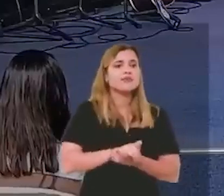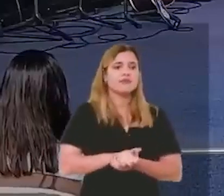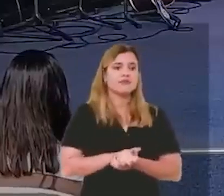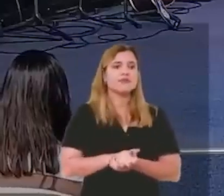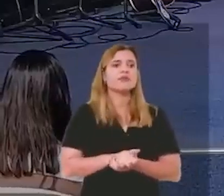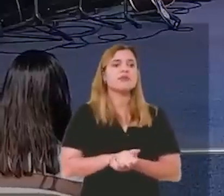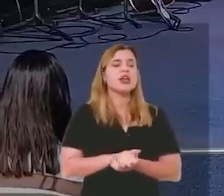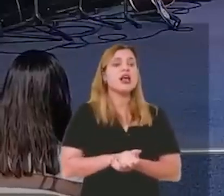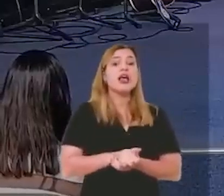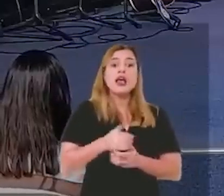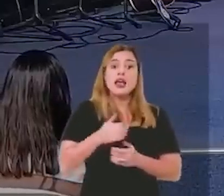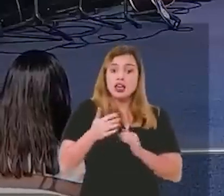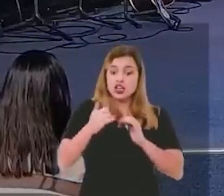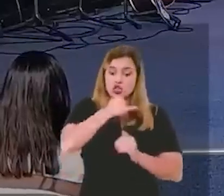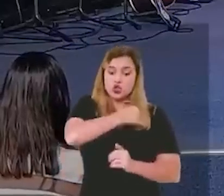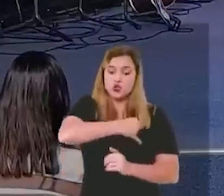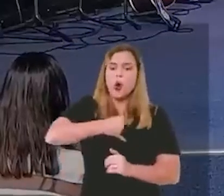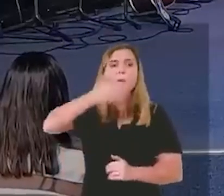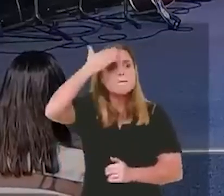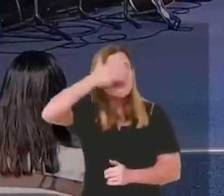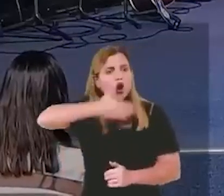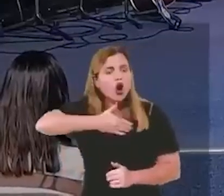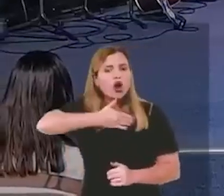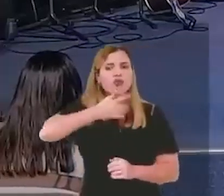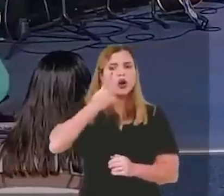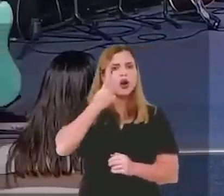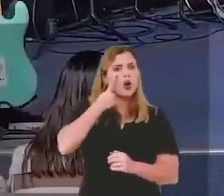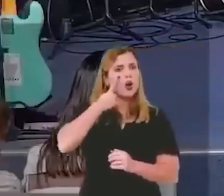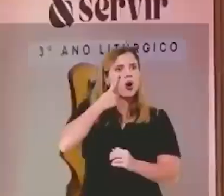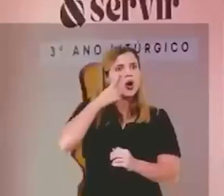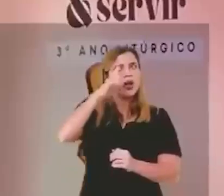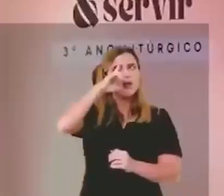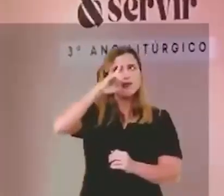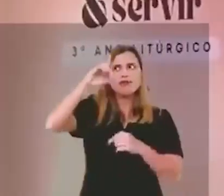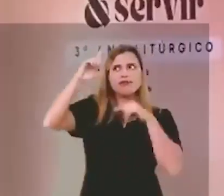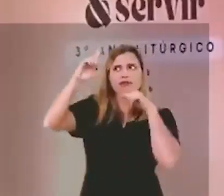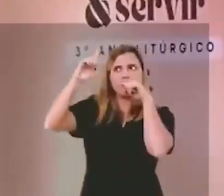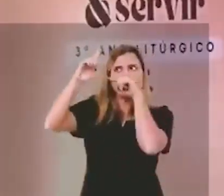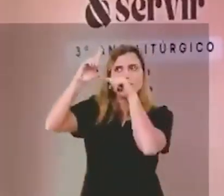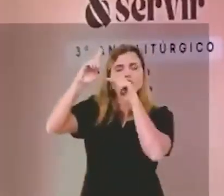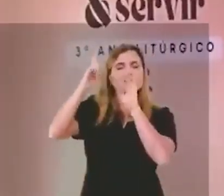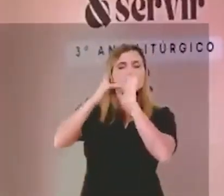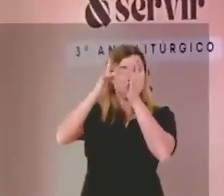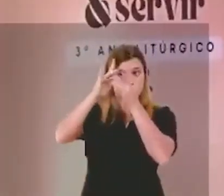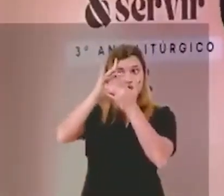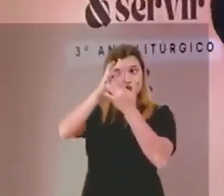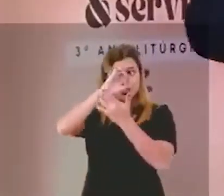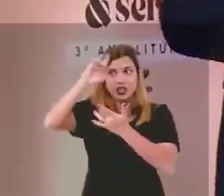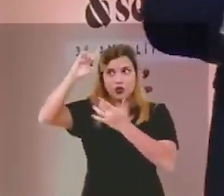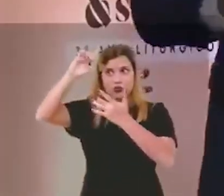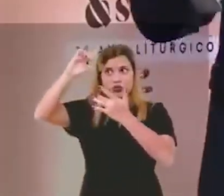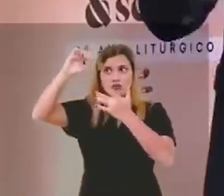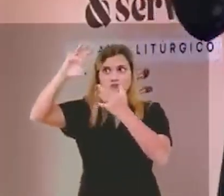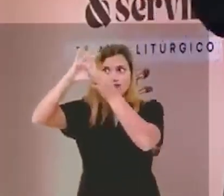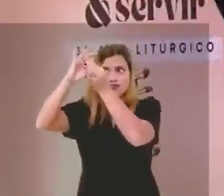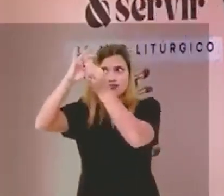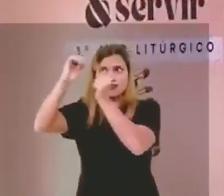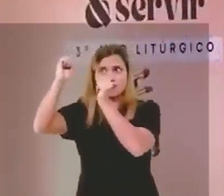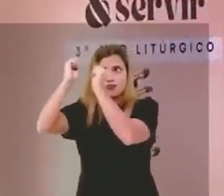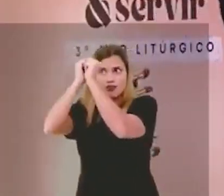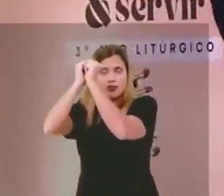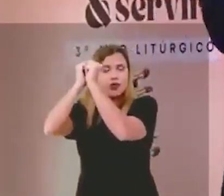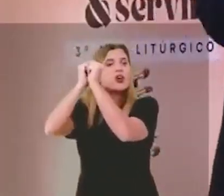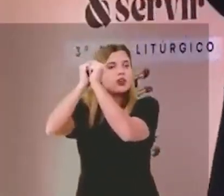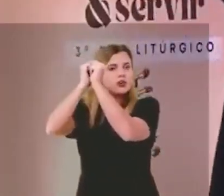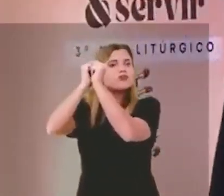e ele vai provar que Jesus Cristo é Deus, porque ele faz as mesmas obras de Deus. Então o que que João vai fazer? Ele vai